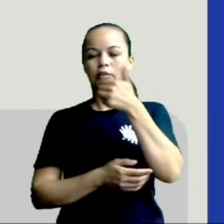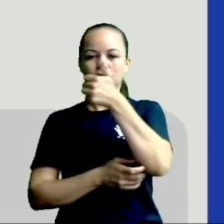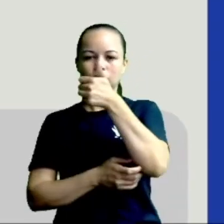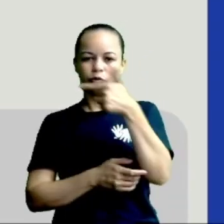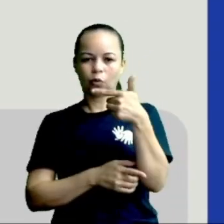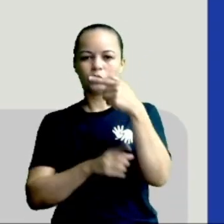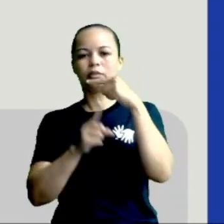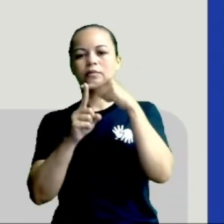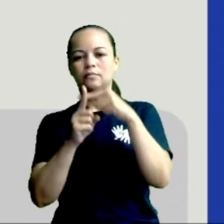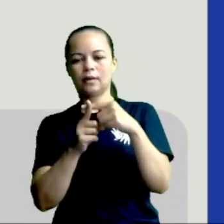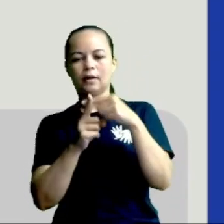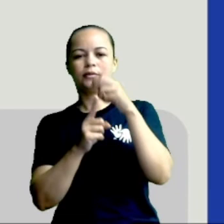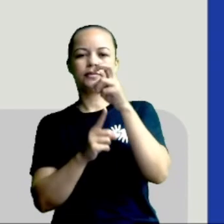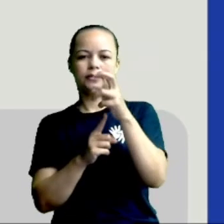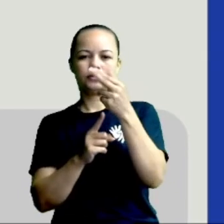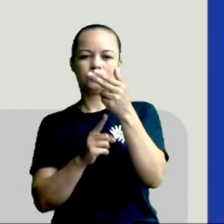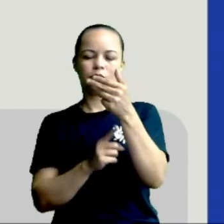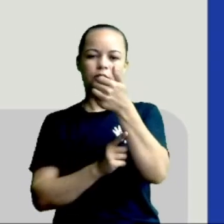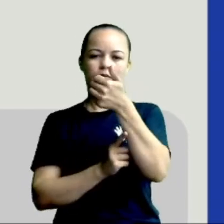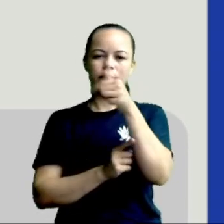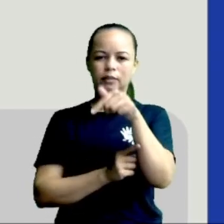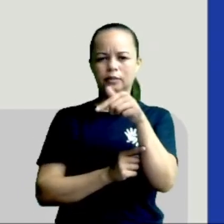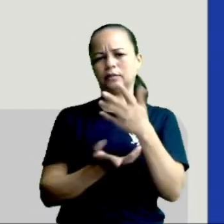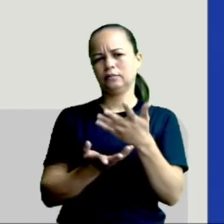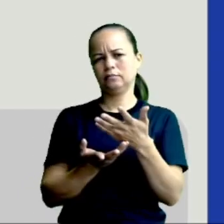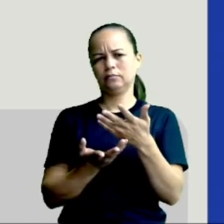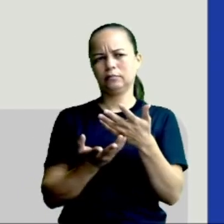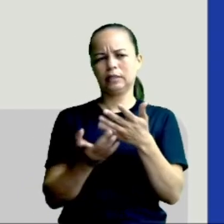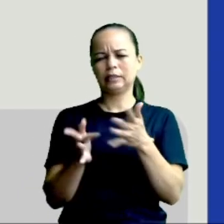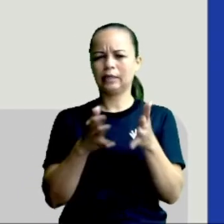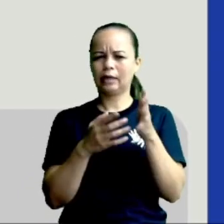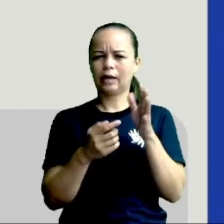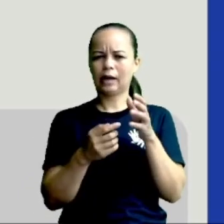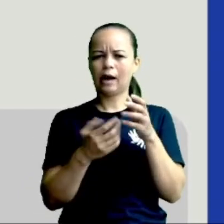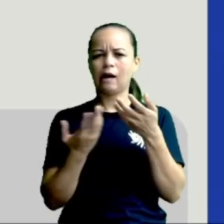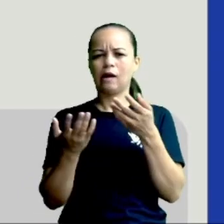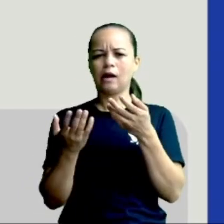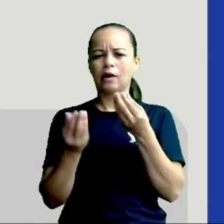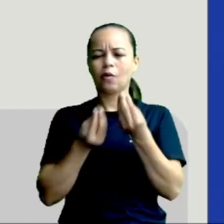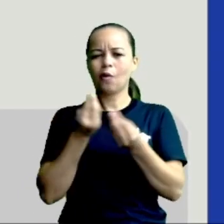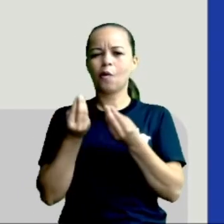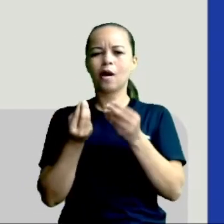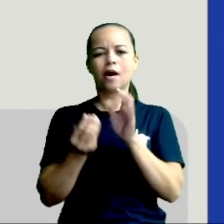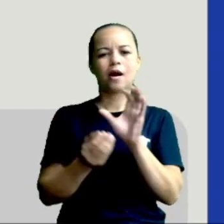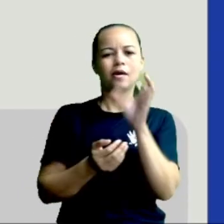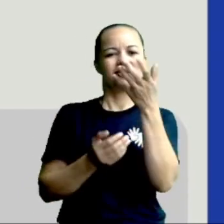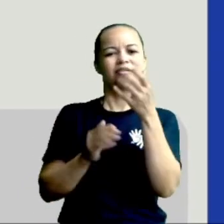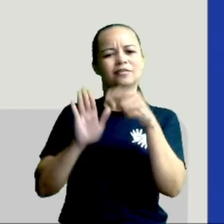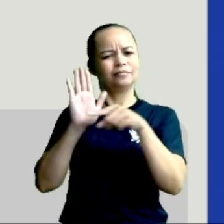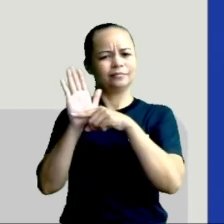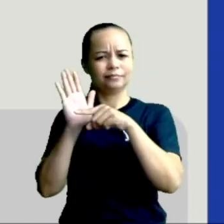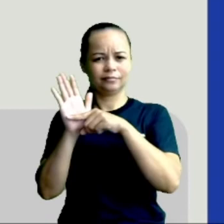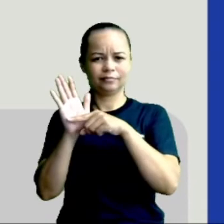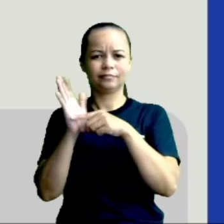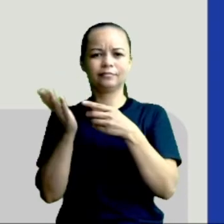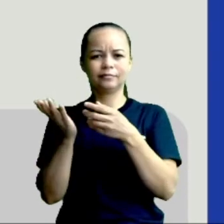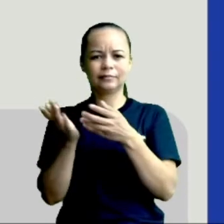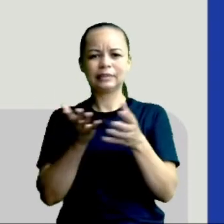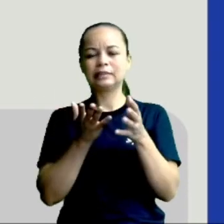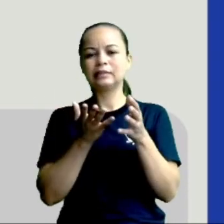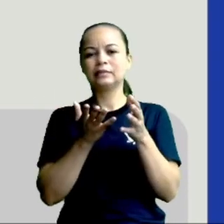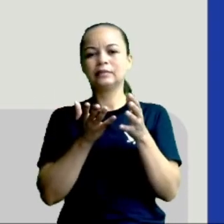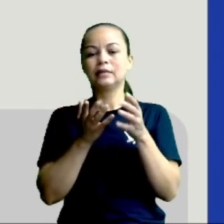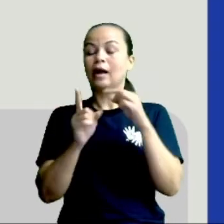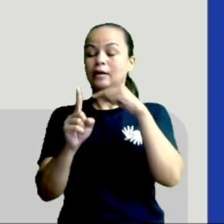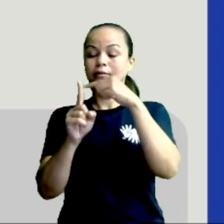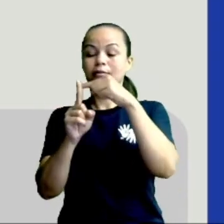isso aí a técnica para operação de adição né então se eu for adicionando o número ao outro número a outra